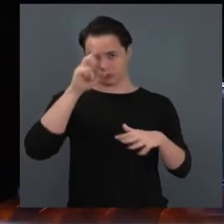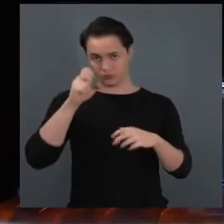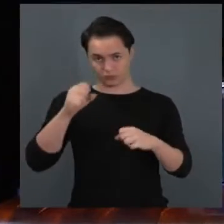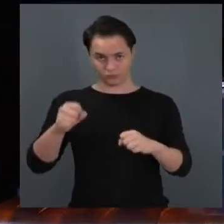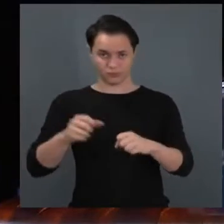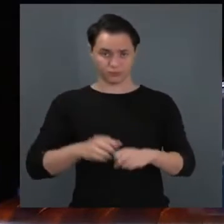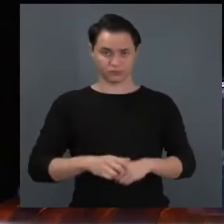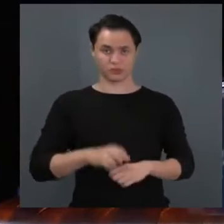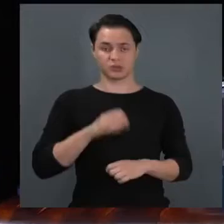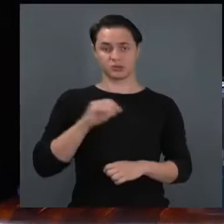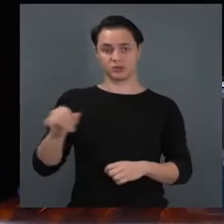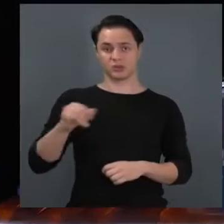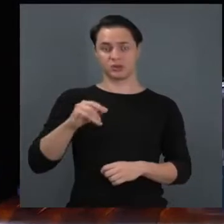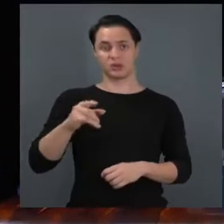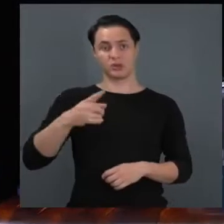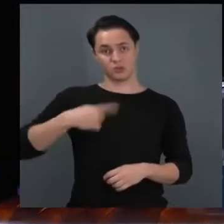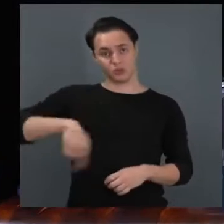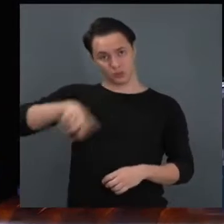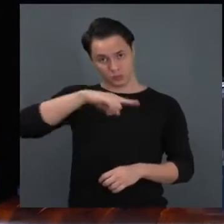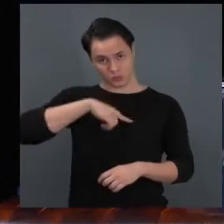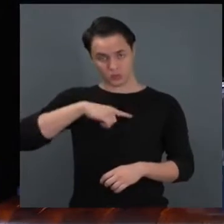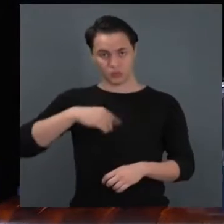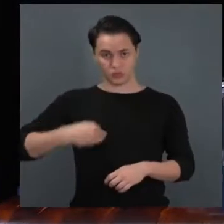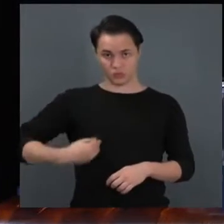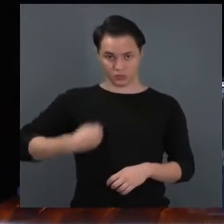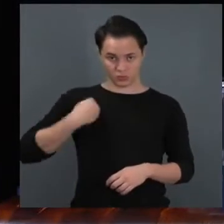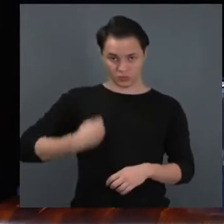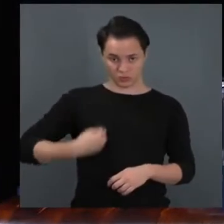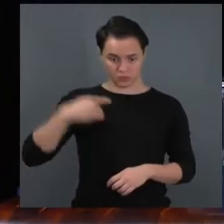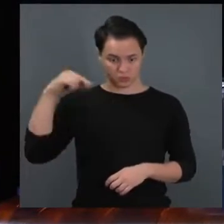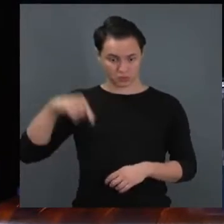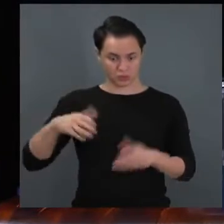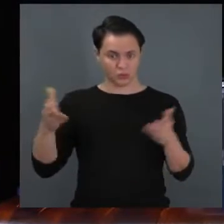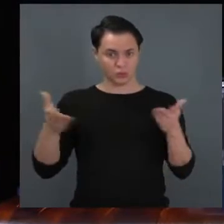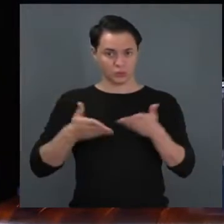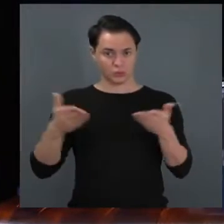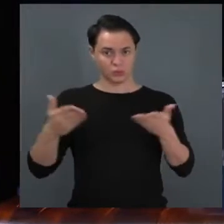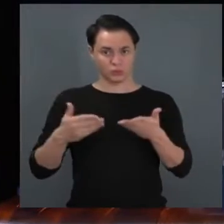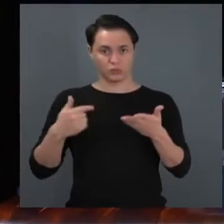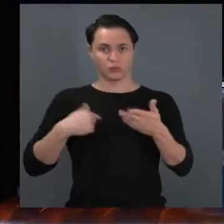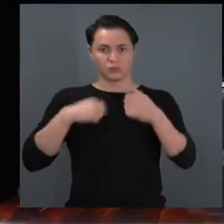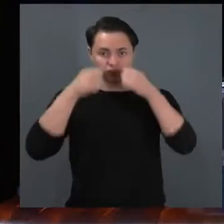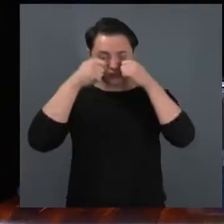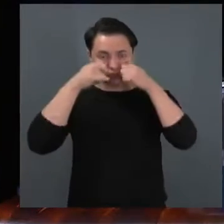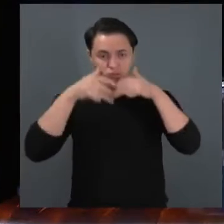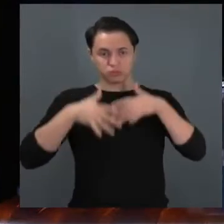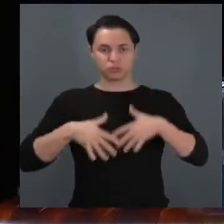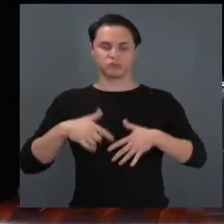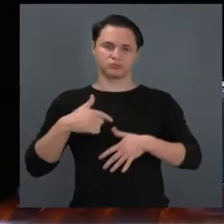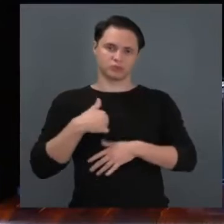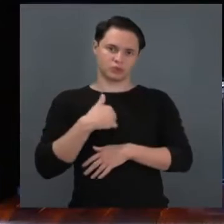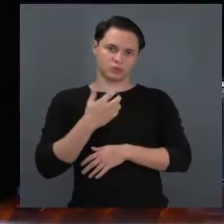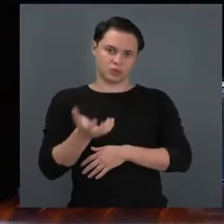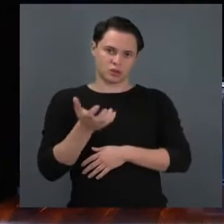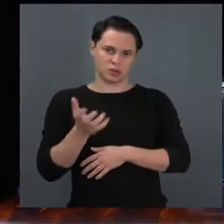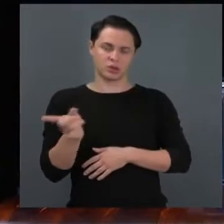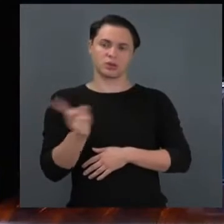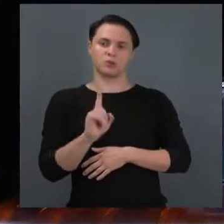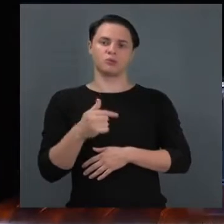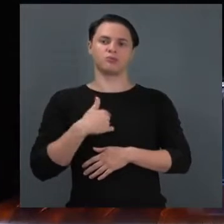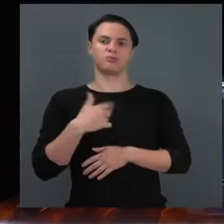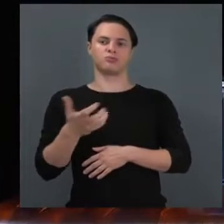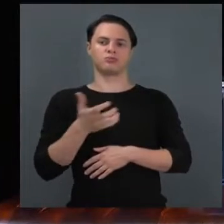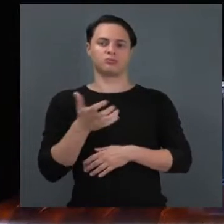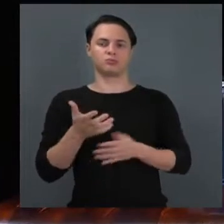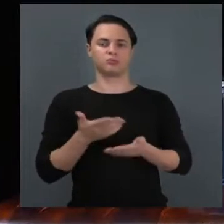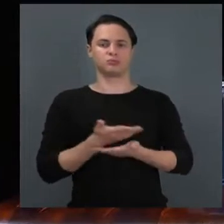Se nós todos estamos aqui, eu, inclusive, deixando as lágrimas escorrer aqui, não que eu queira, gostaria de não